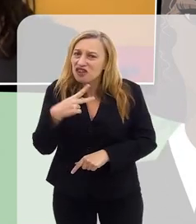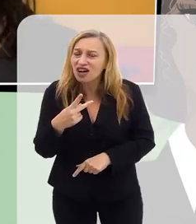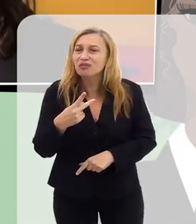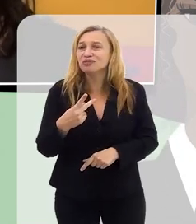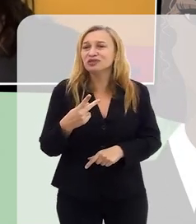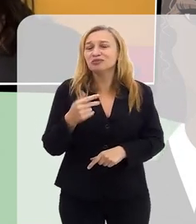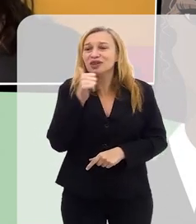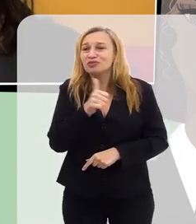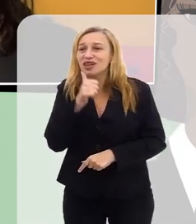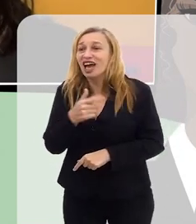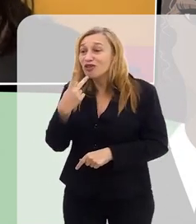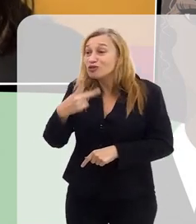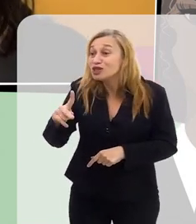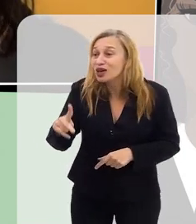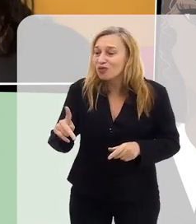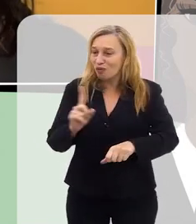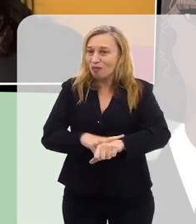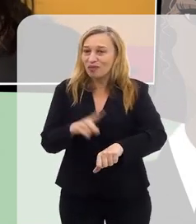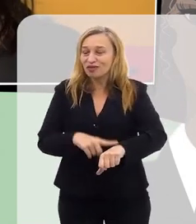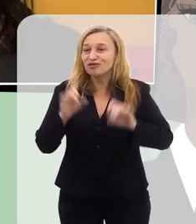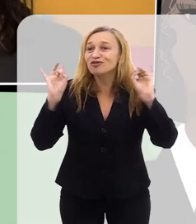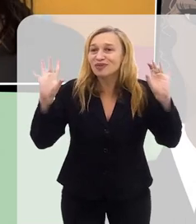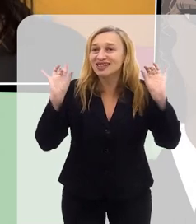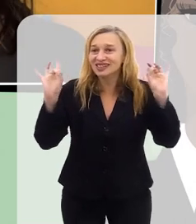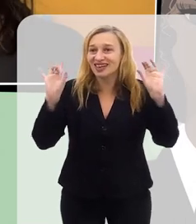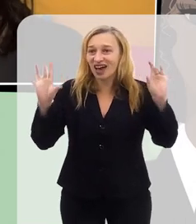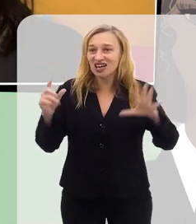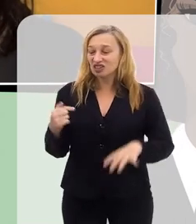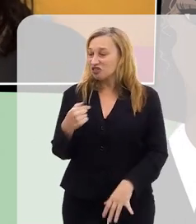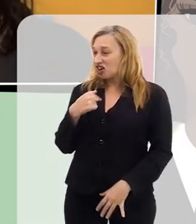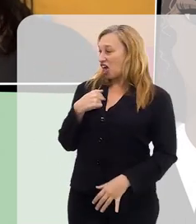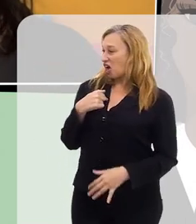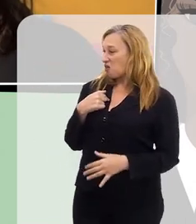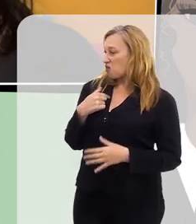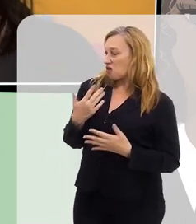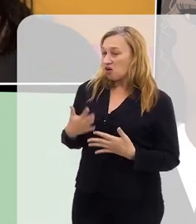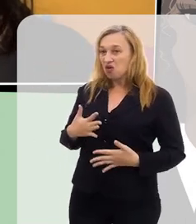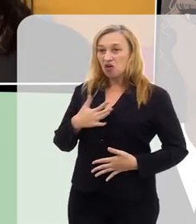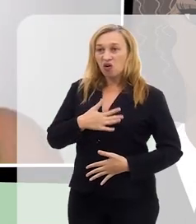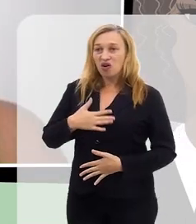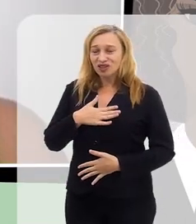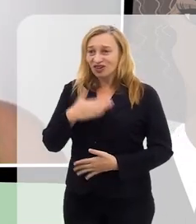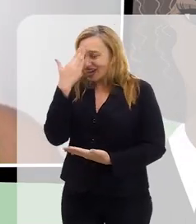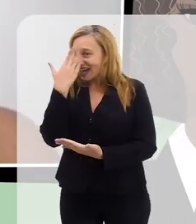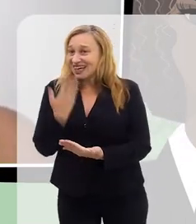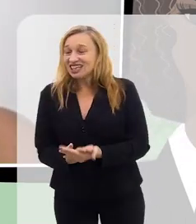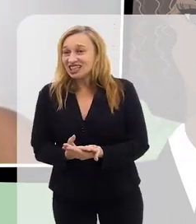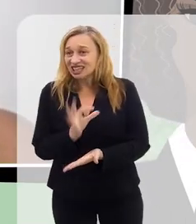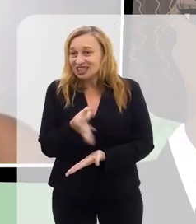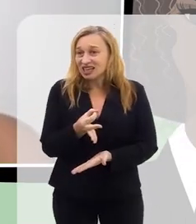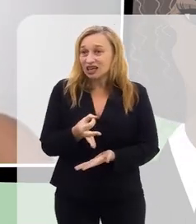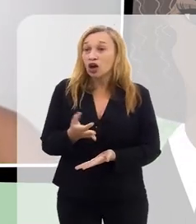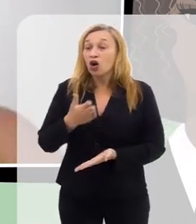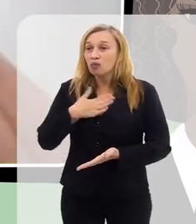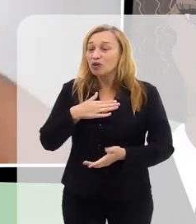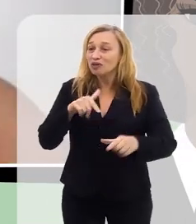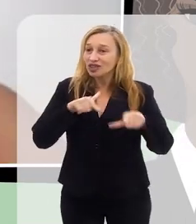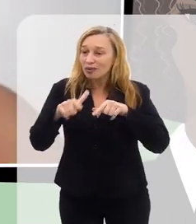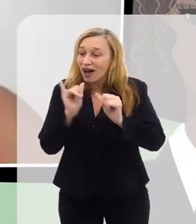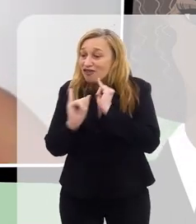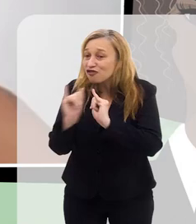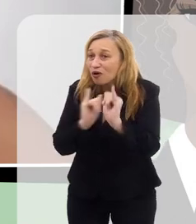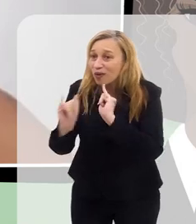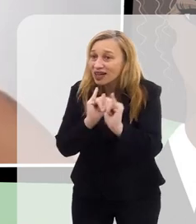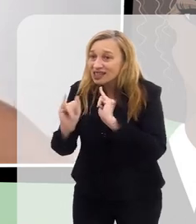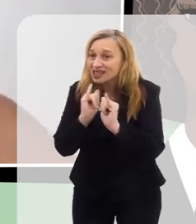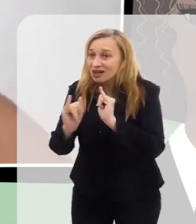com as mulheres que eu acompanho. É o seu parto, é sobre o que você quer. Não é o que eu gostaria, o que eu acredito que está certo, O meu trabalho é